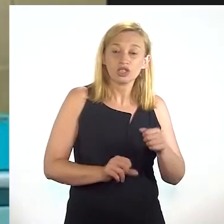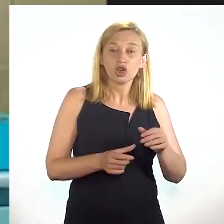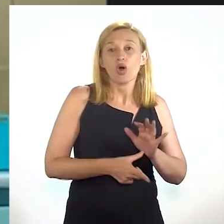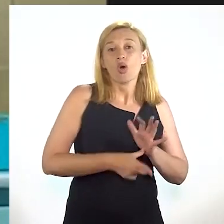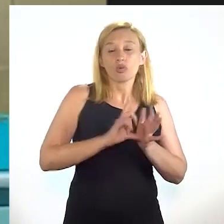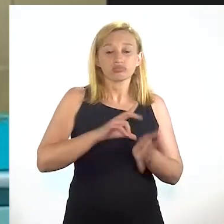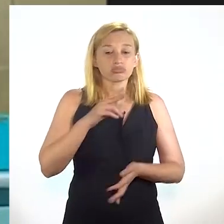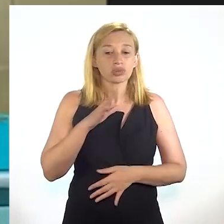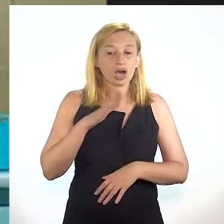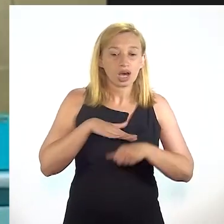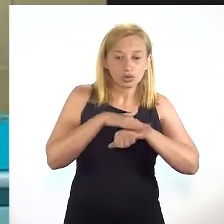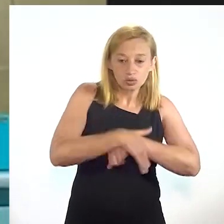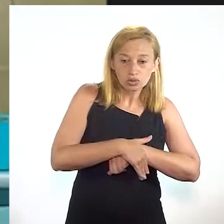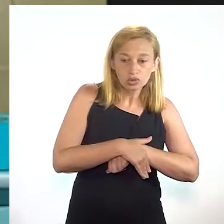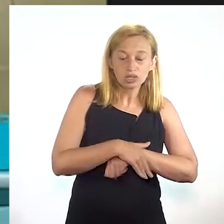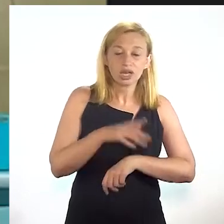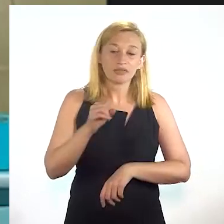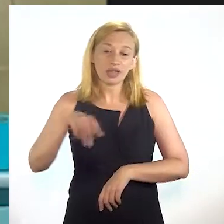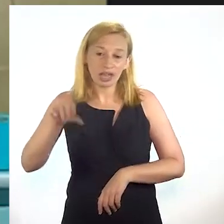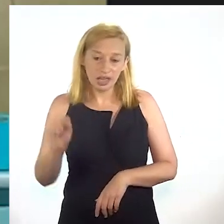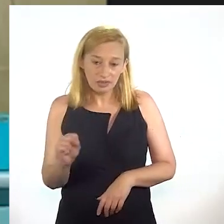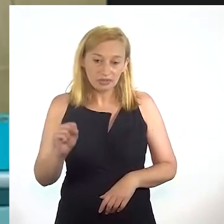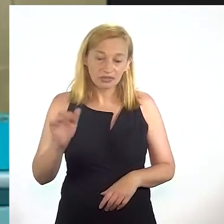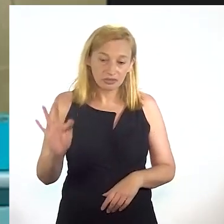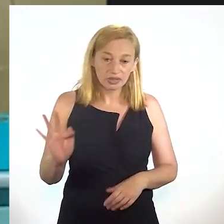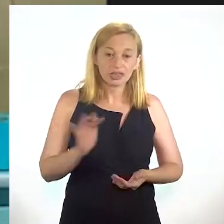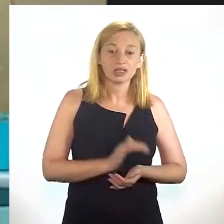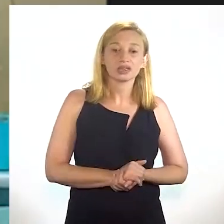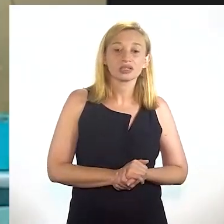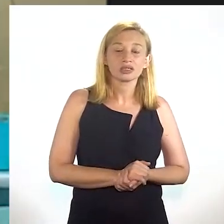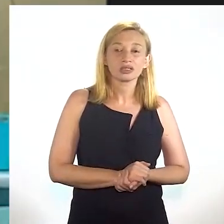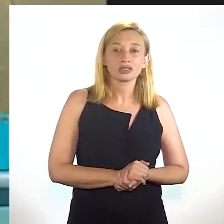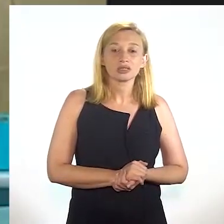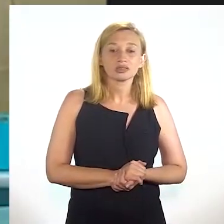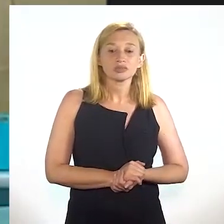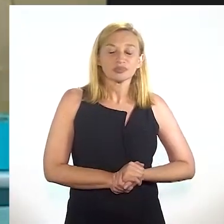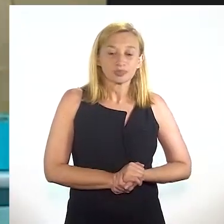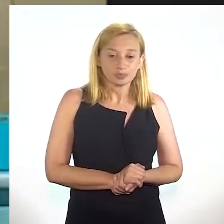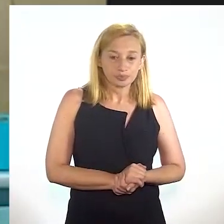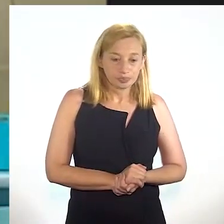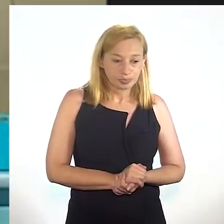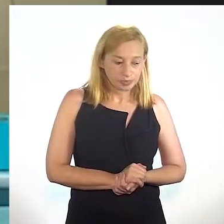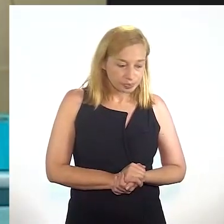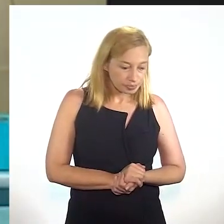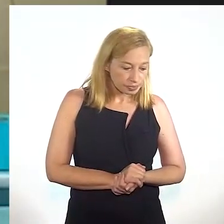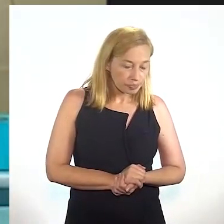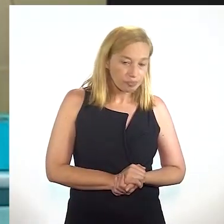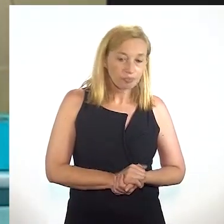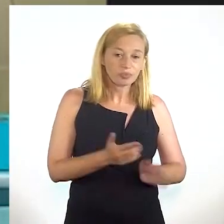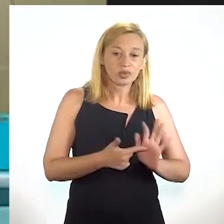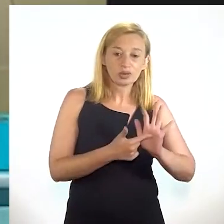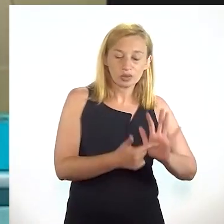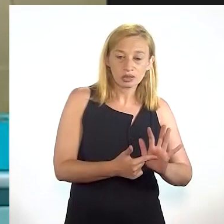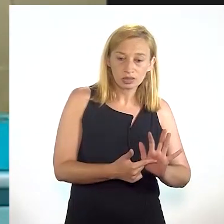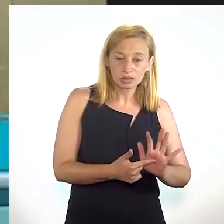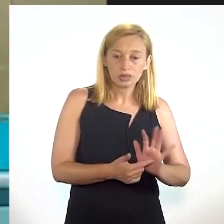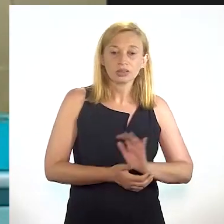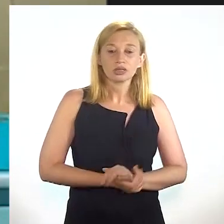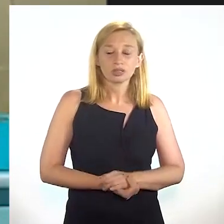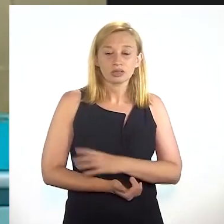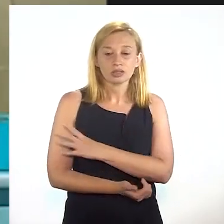primeiro quadro, foi feito ontem à noite, né, feito com MDF, já para que o nosso origami afro possa